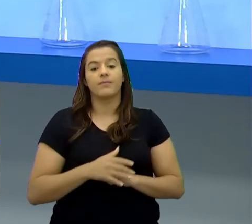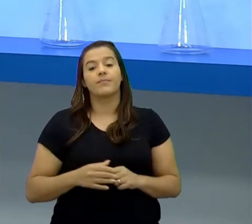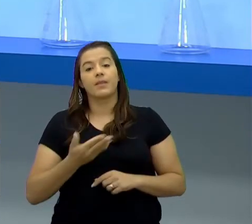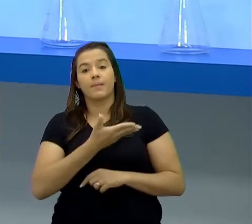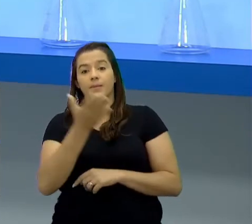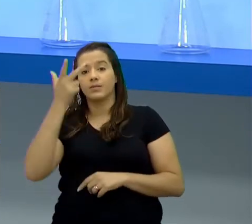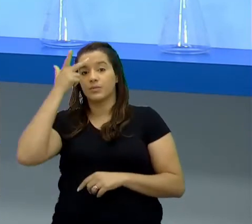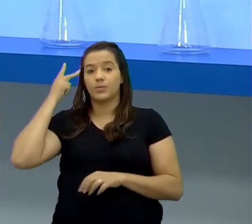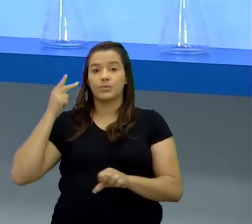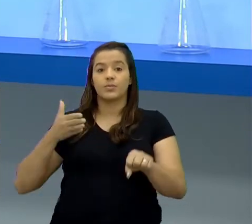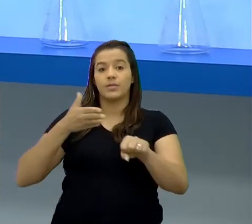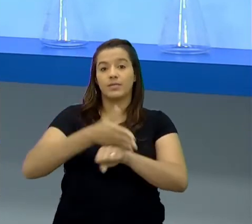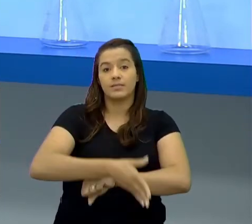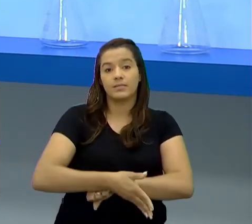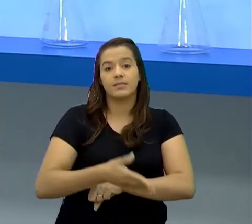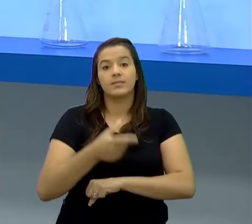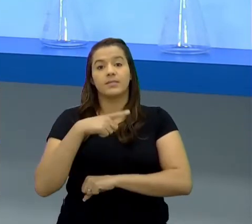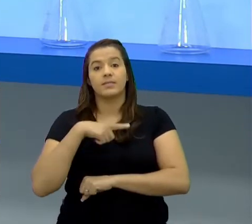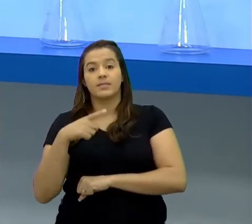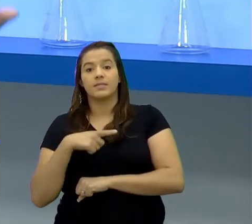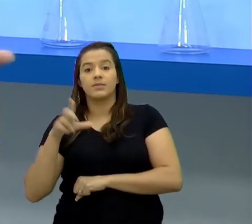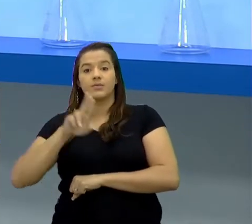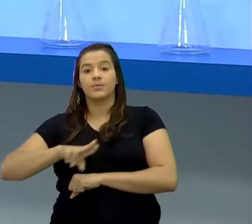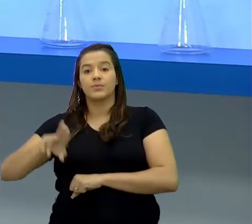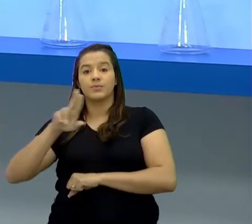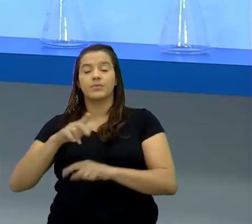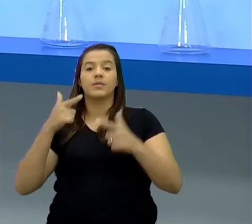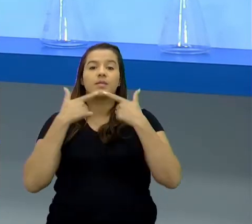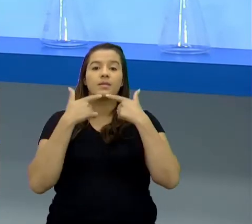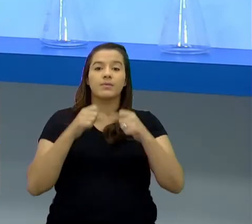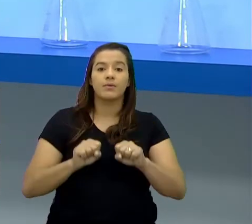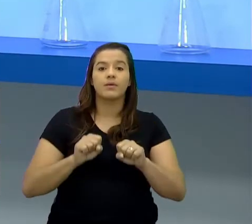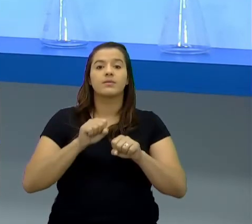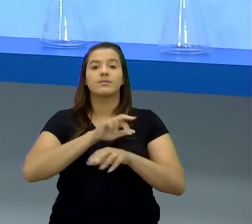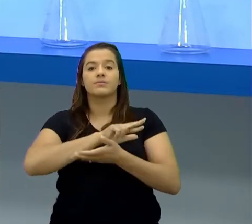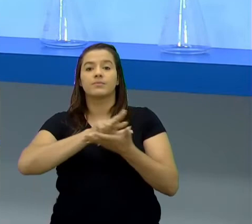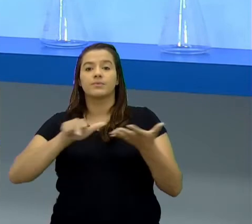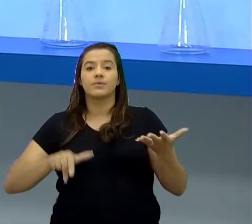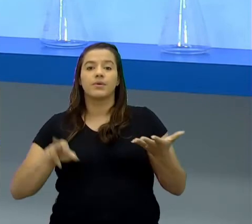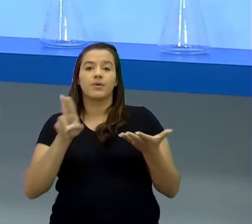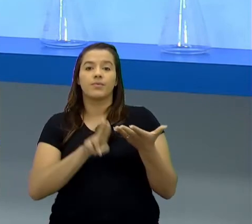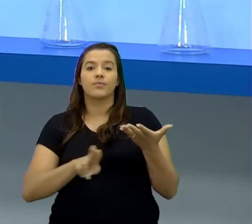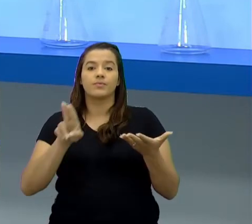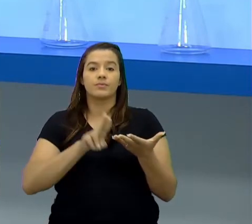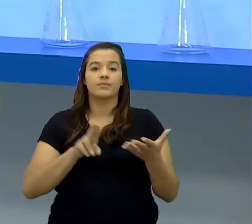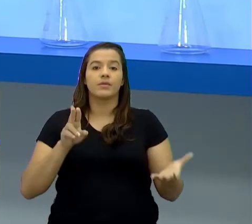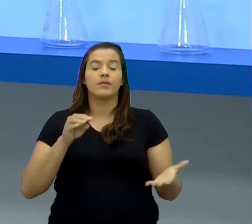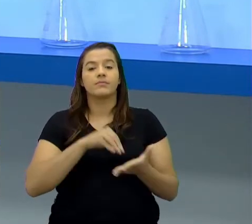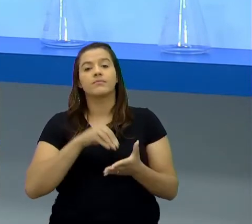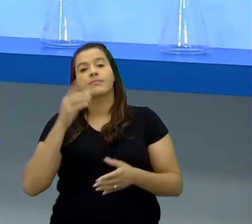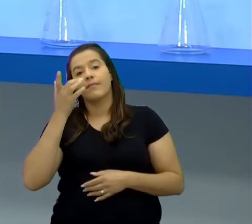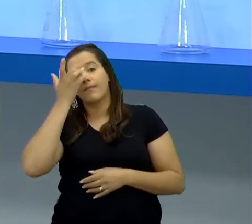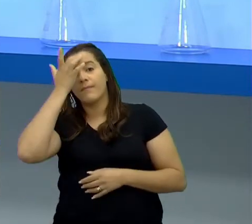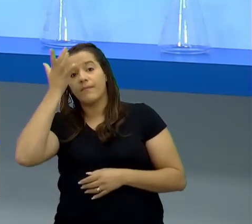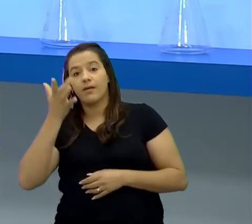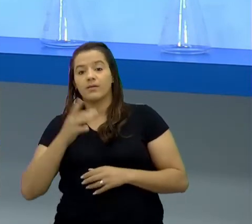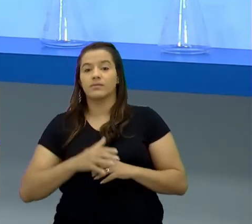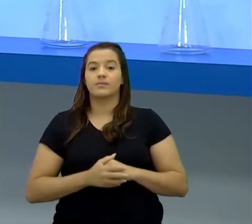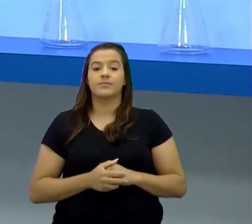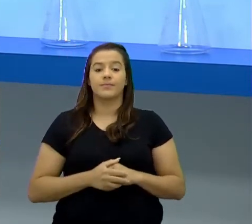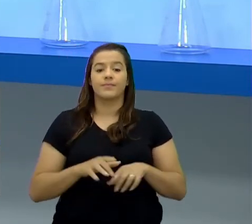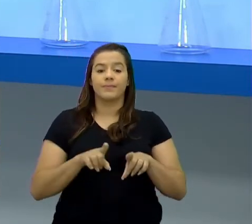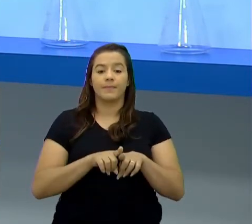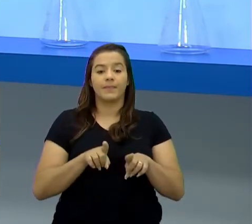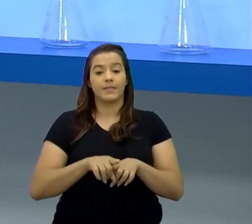se a pessoa não tem acesso, ele utilizou a linguagem muitas vezes utilizada por essas pessoas, uma linguagem fácil. E quem tem ou